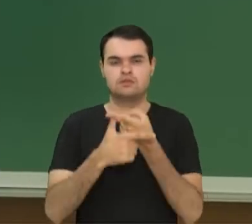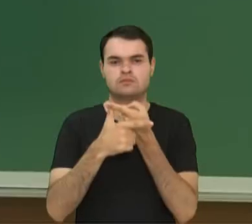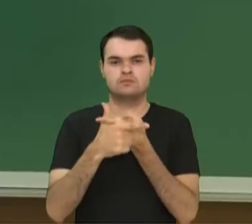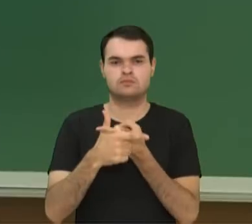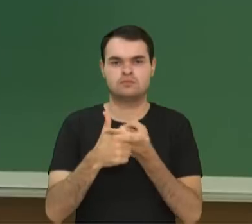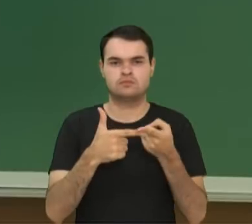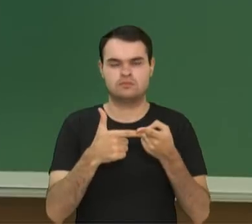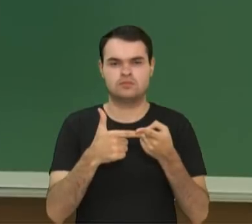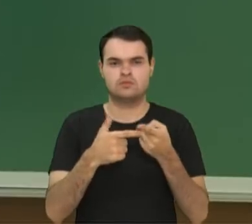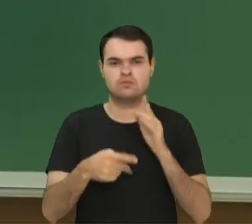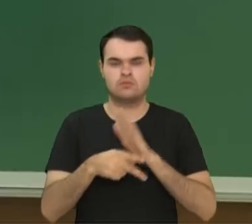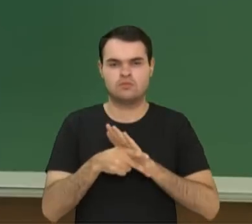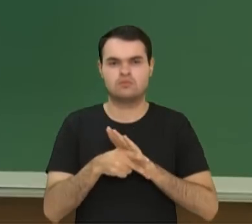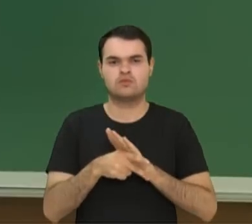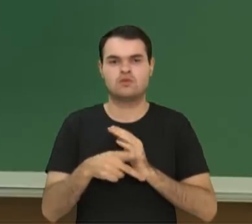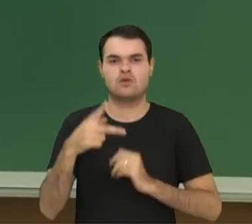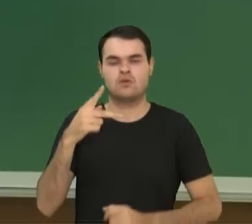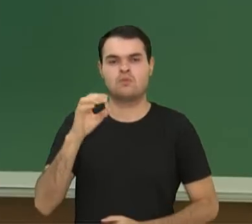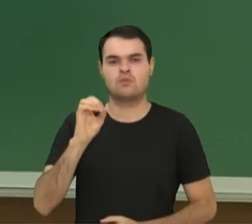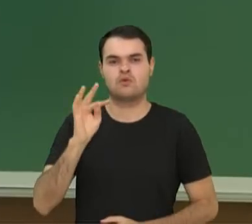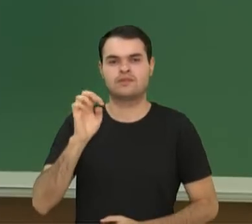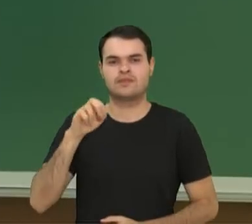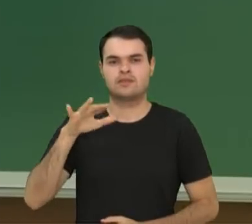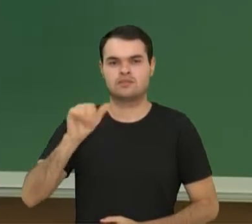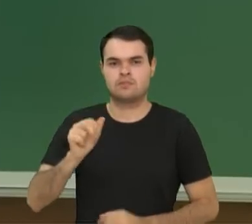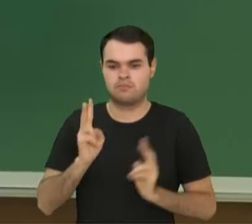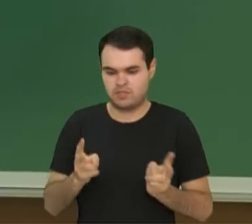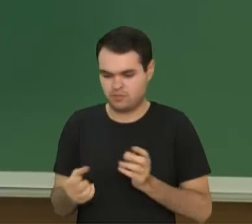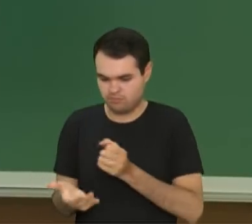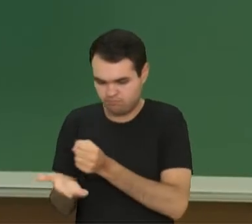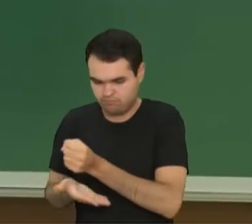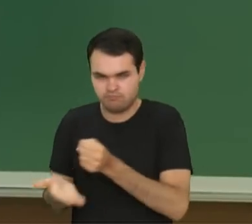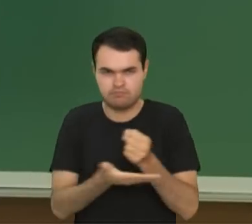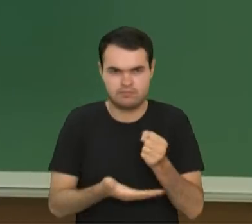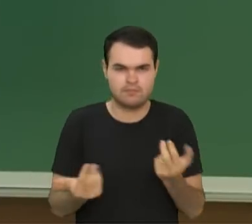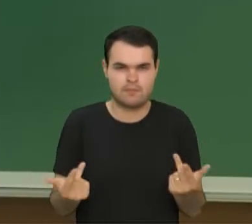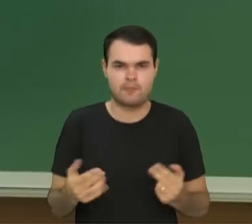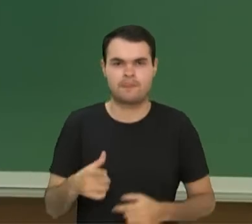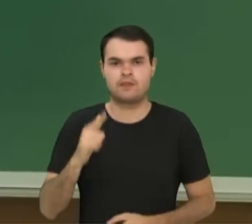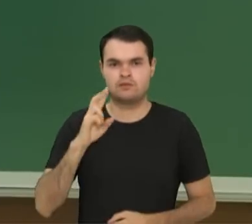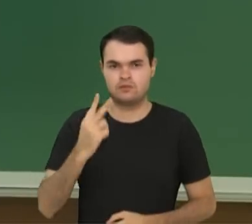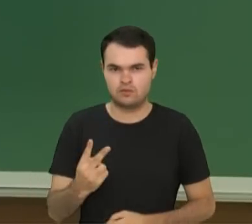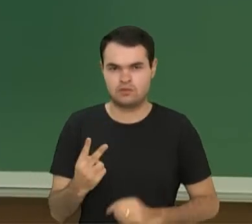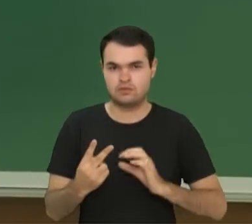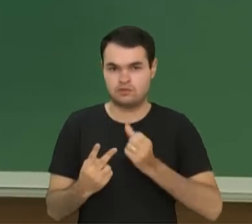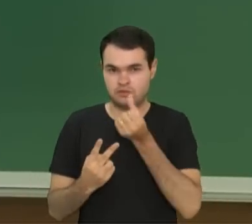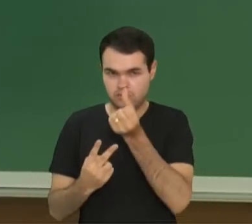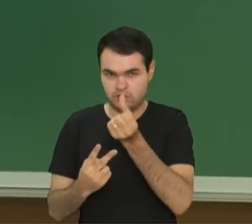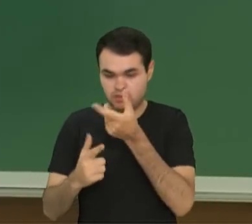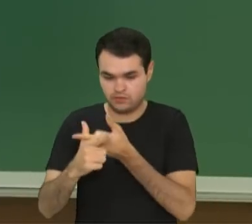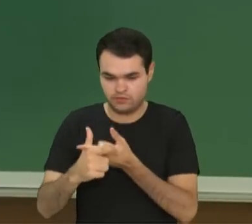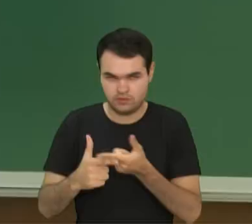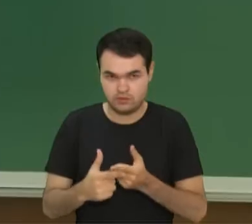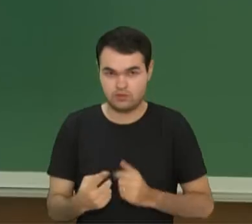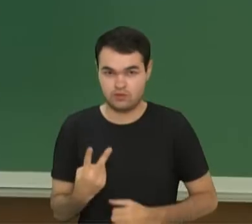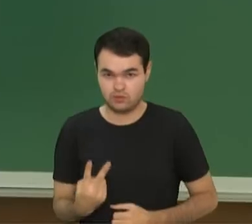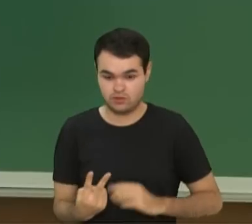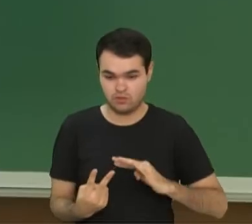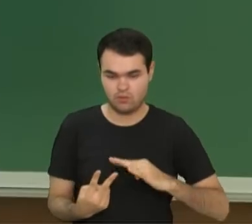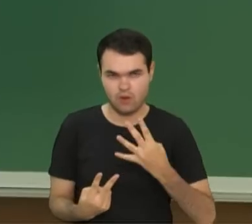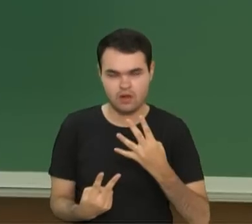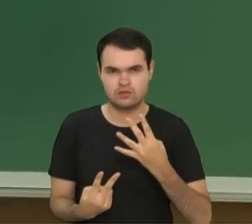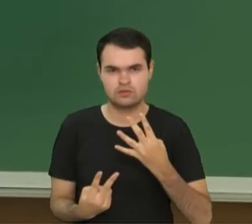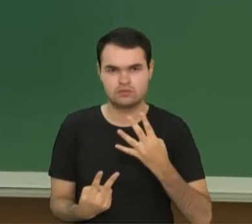potências de mesma base. Quando a gente não tem a propriedade, o que eu tenho que fazer? 2 elevado à sexta dividido por 2 elevado à